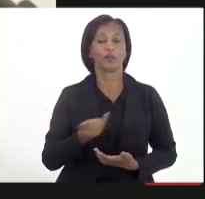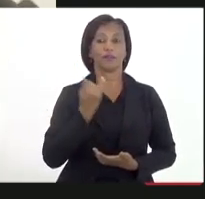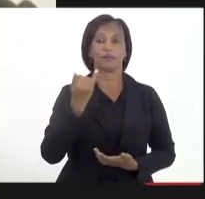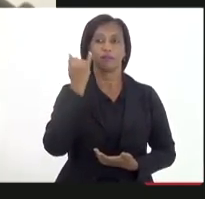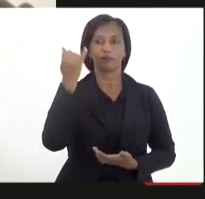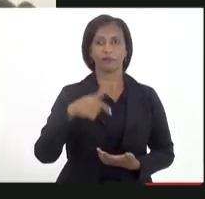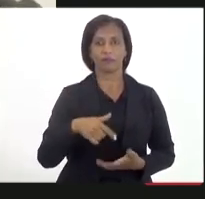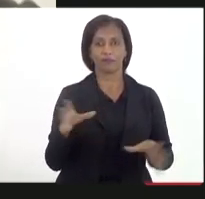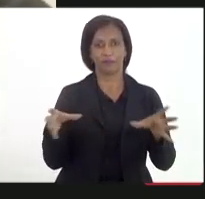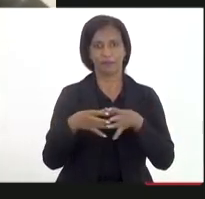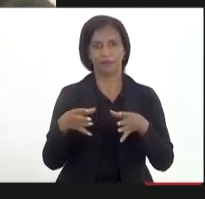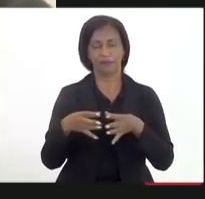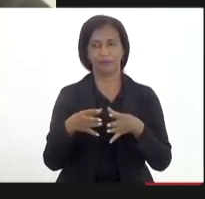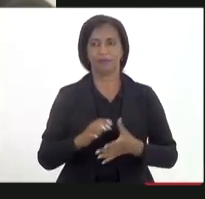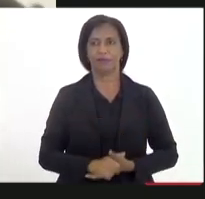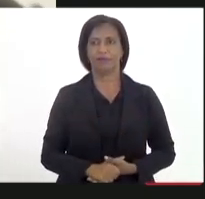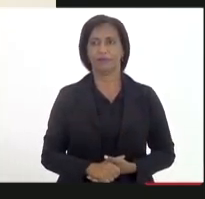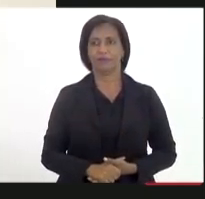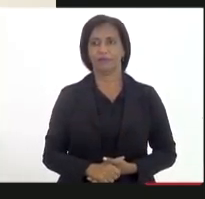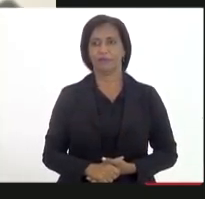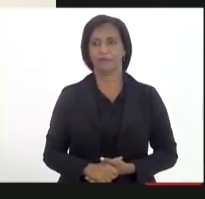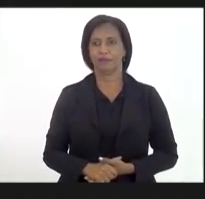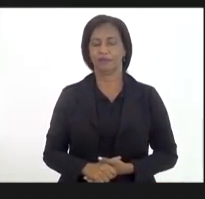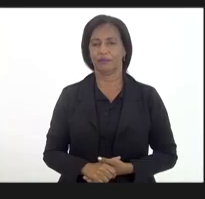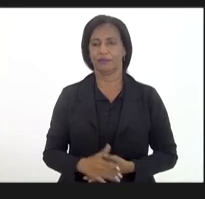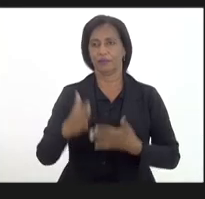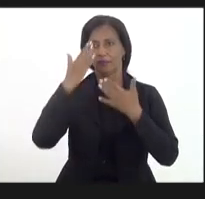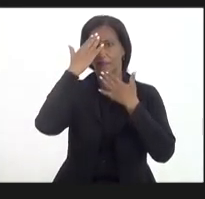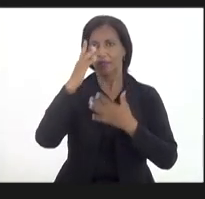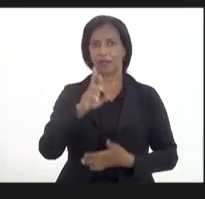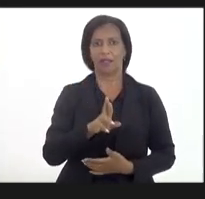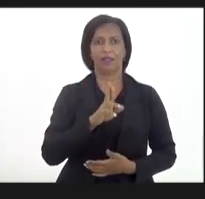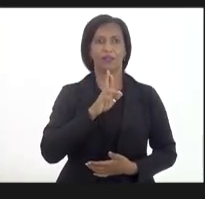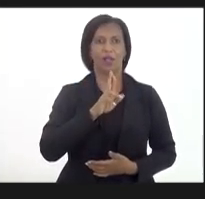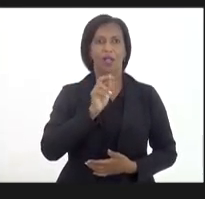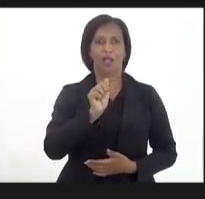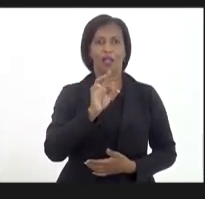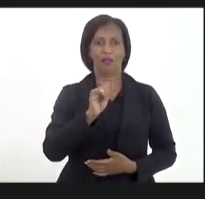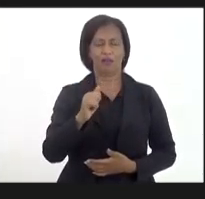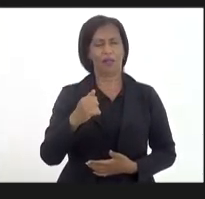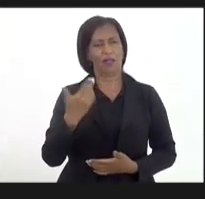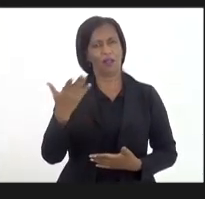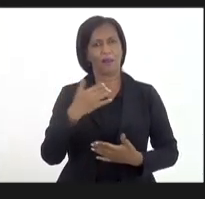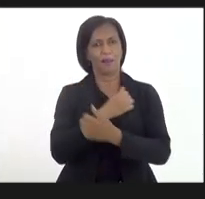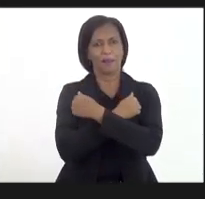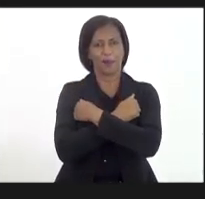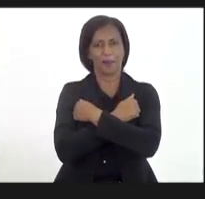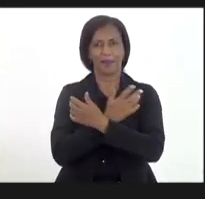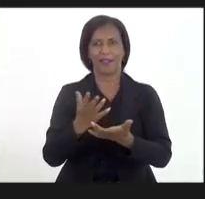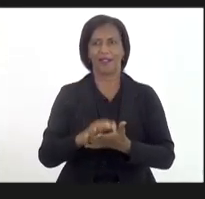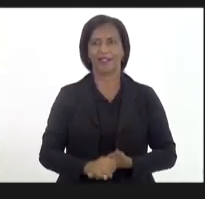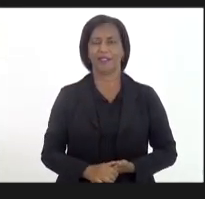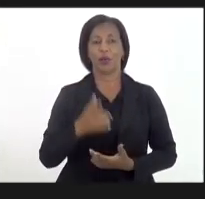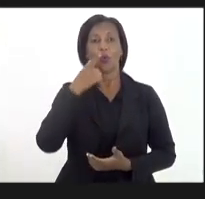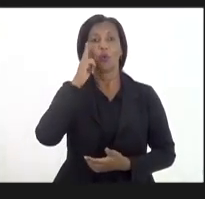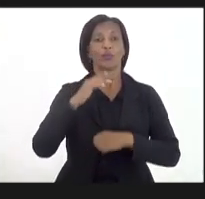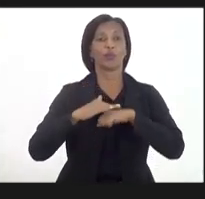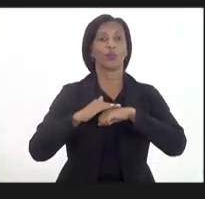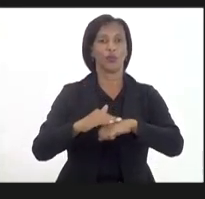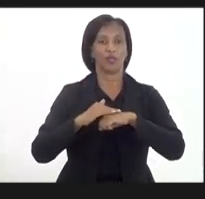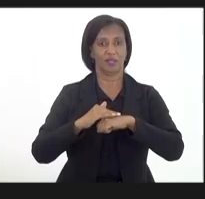nesta comissão a mente ligado Rafael transmitir aí o meu abraço Ontem eu conversei com o Deputado Luiz